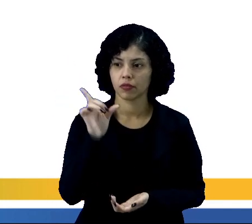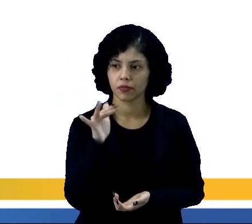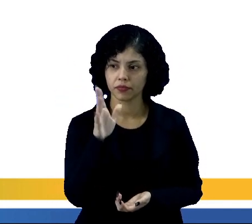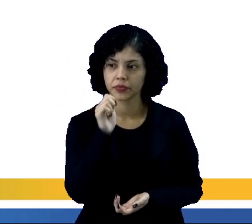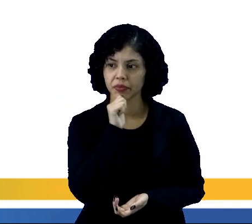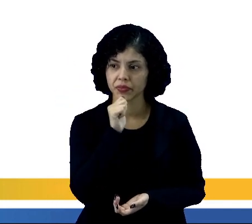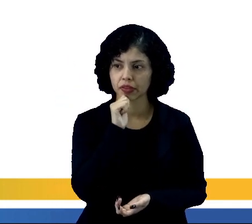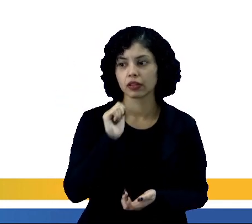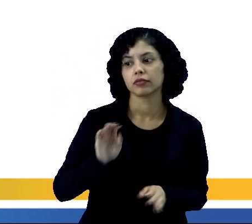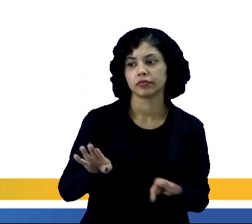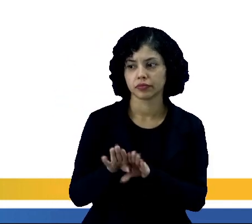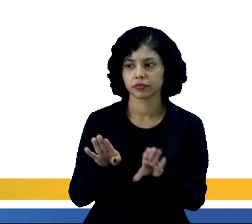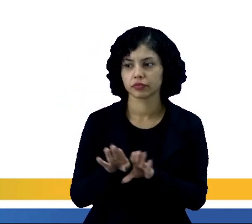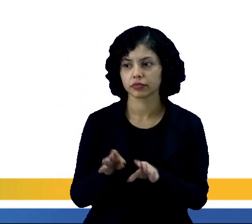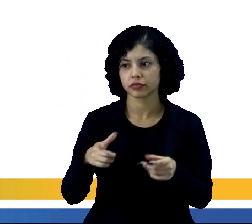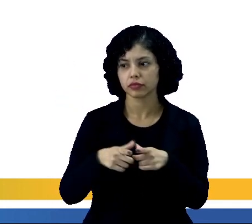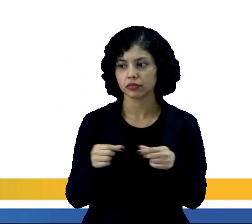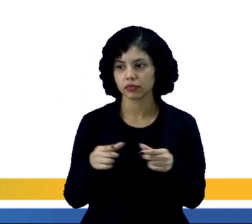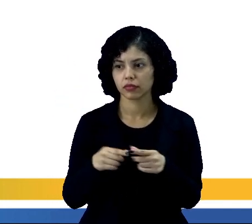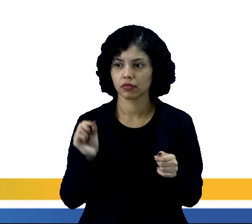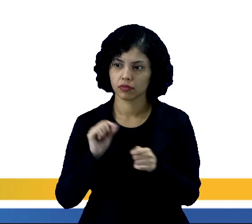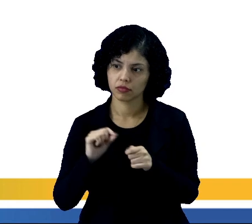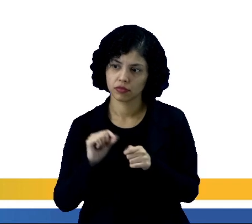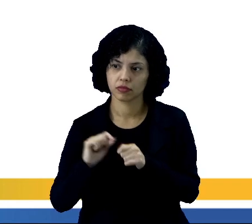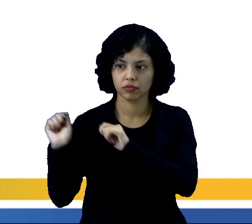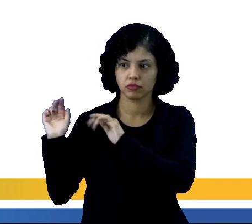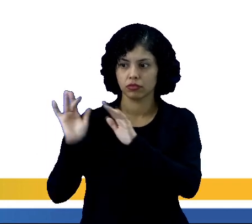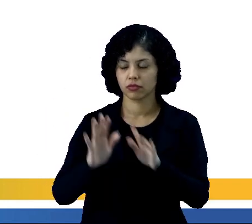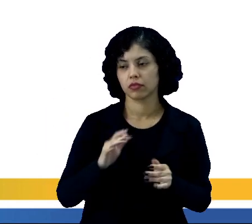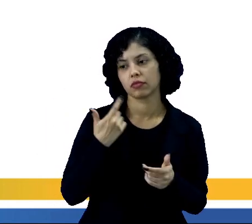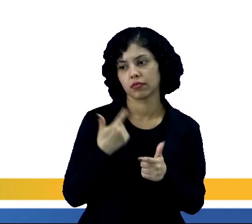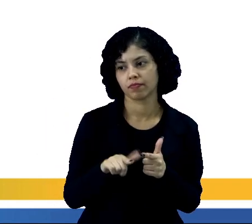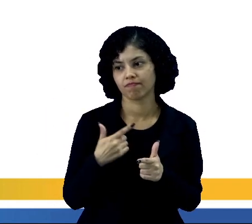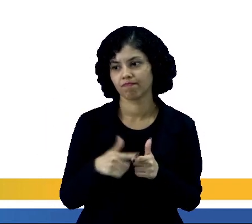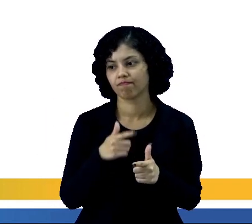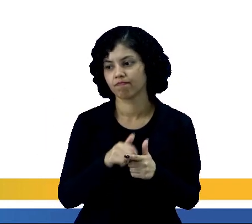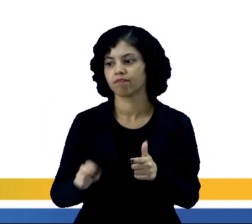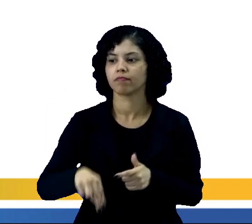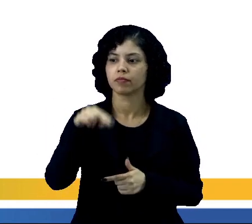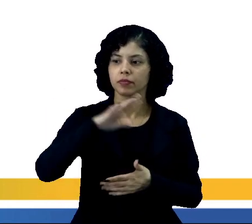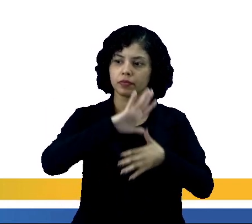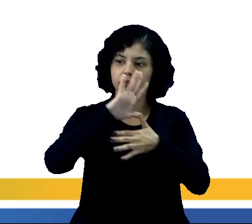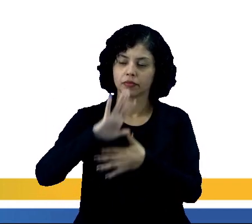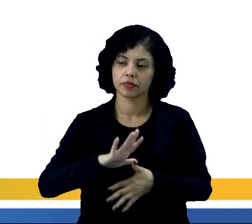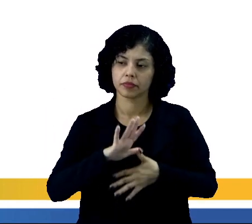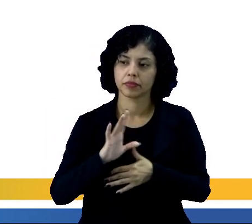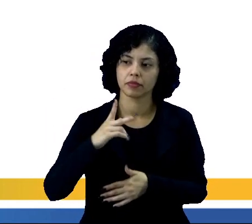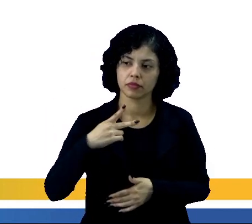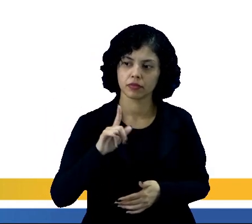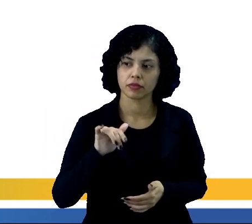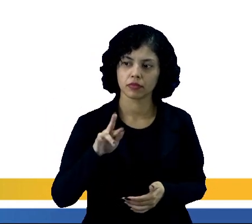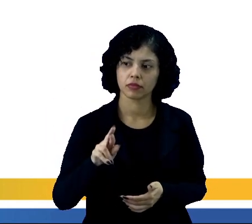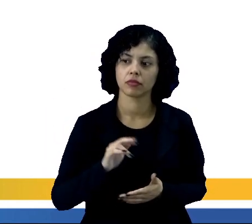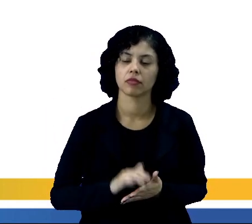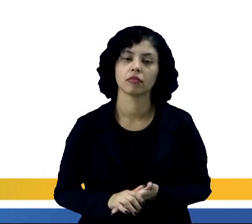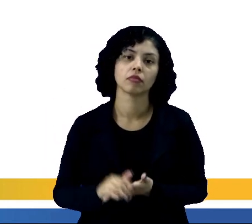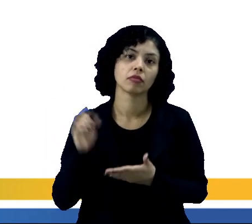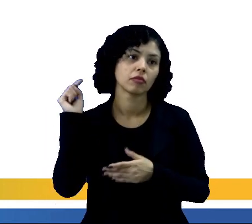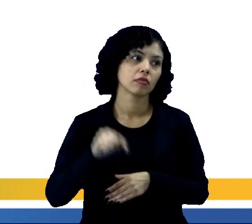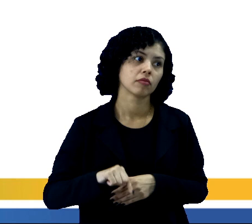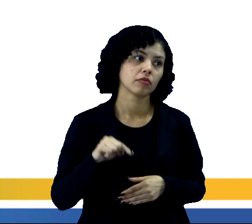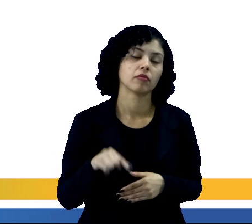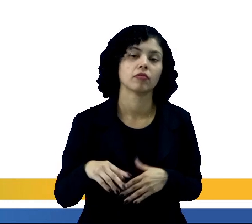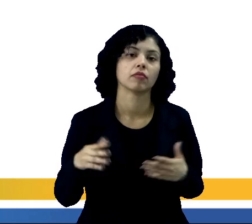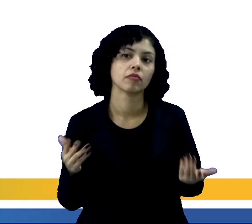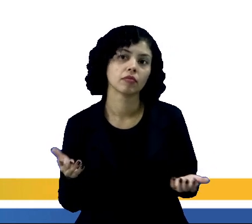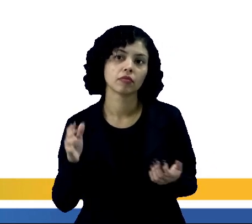né. Além disso, né, os japoneses realizaram um ataque, né, que causou grande prejuízo aos norte-americanos lá em Pearl Harbor, né, e